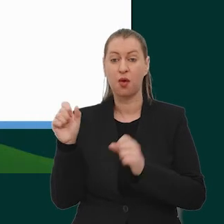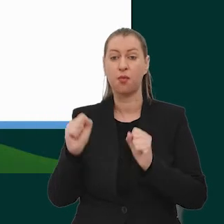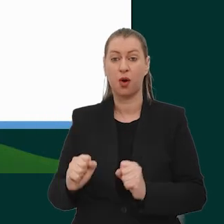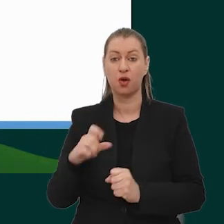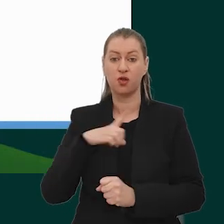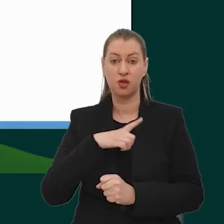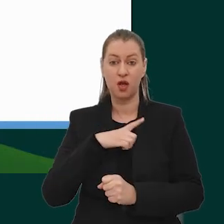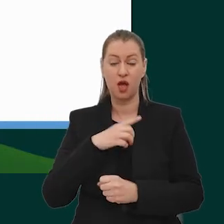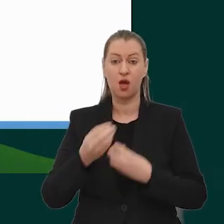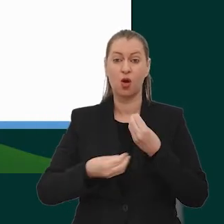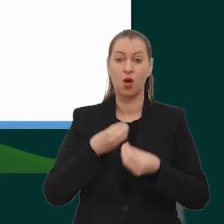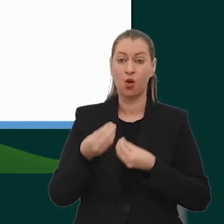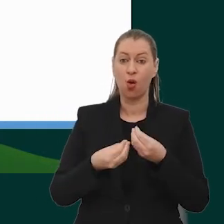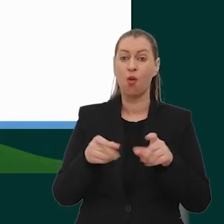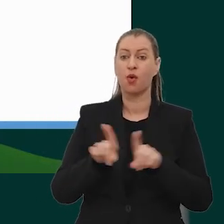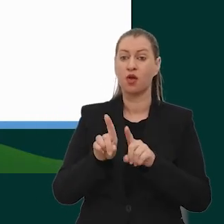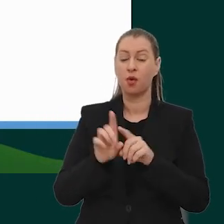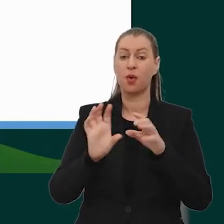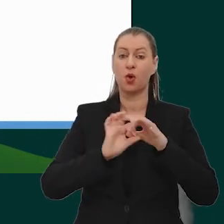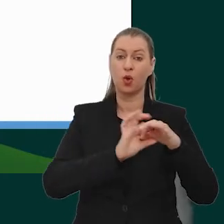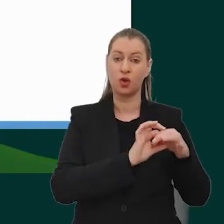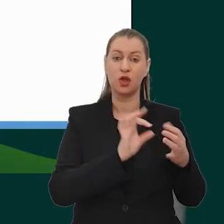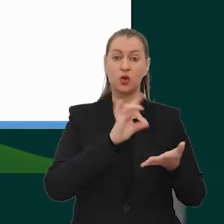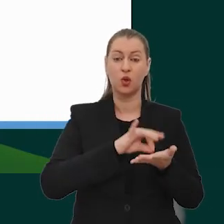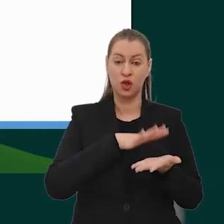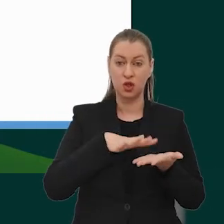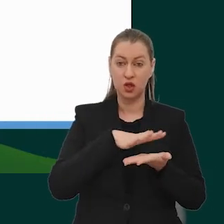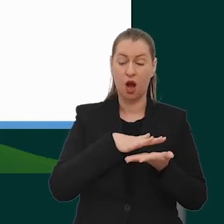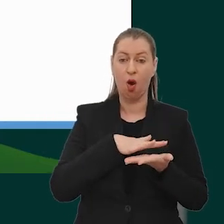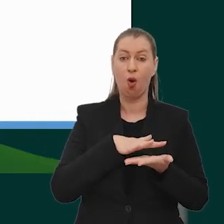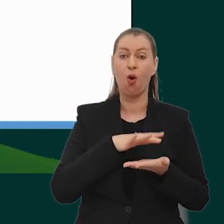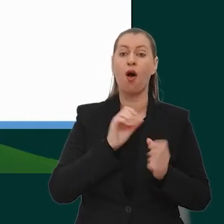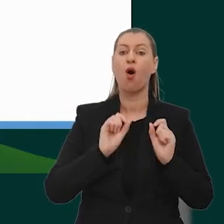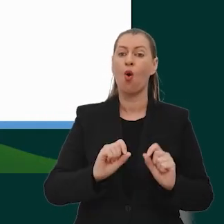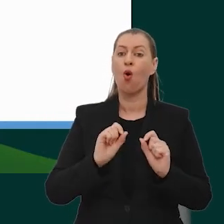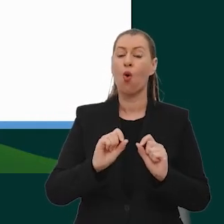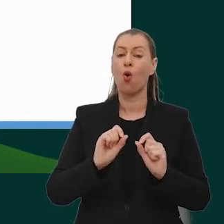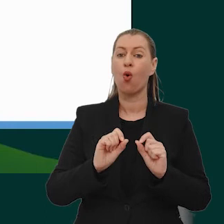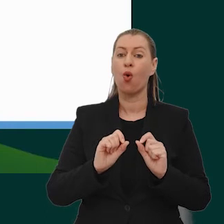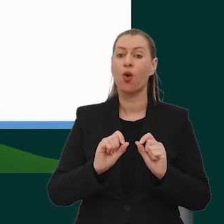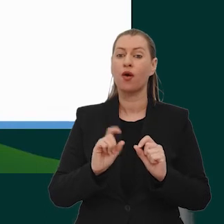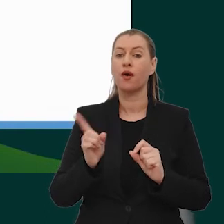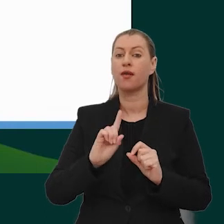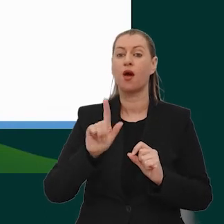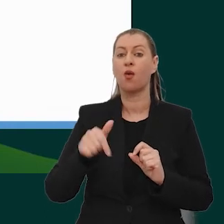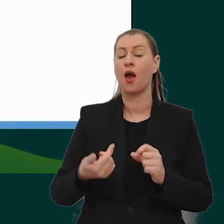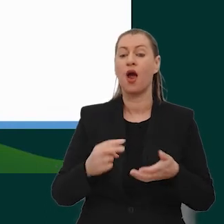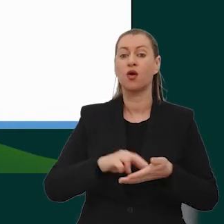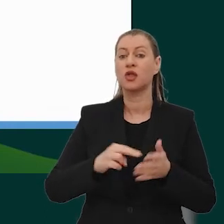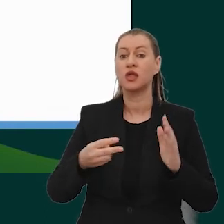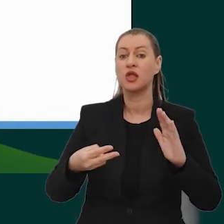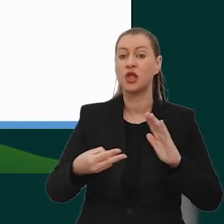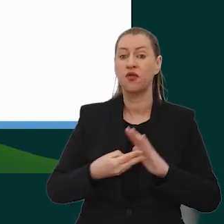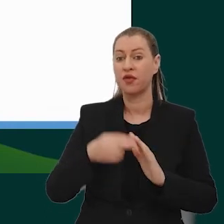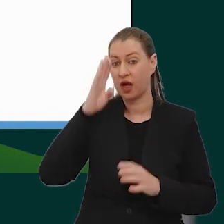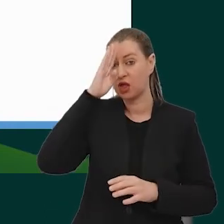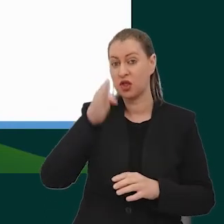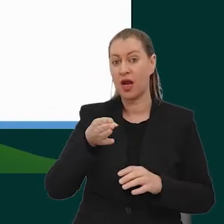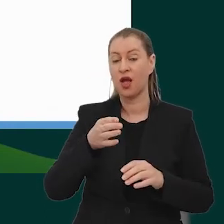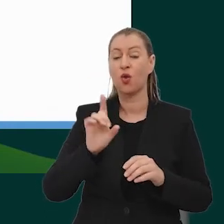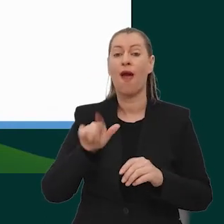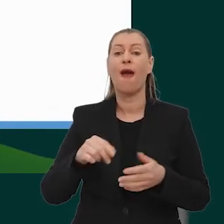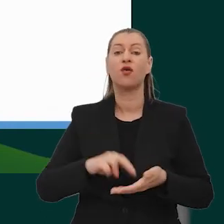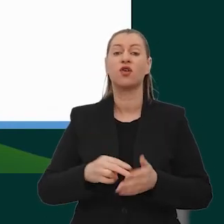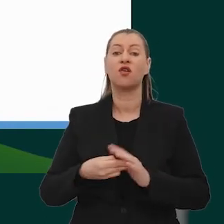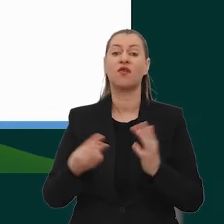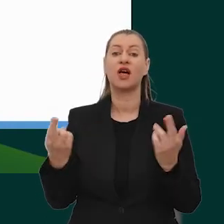ter, fora o contexto original, né? Não é só o significado direto, né? A gente tem que dar um significado de relações para